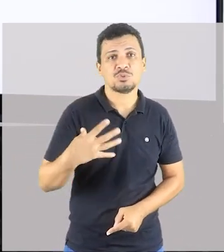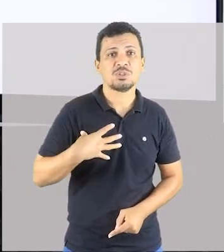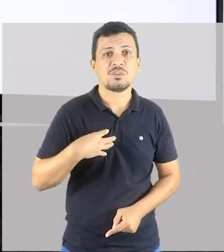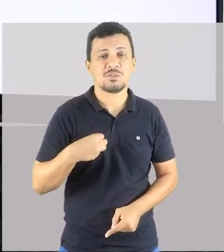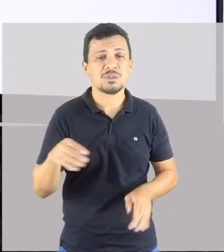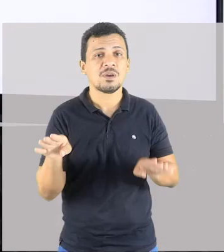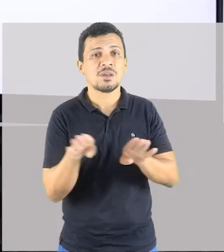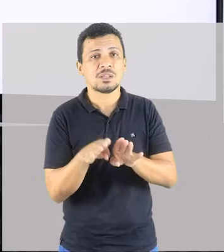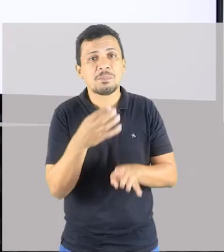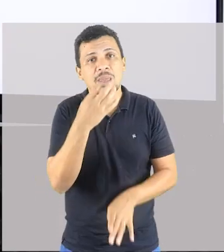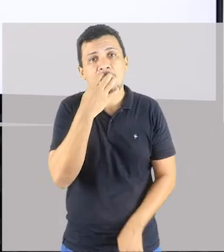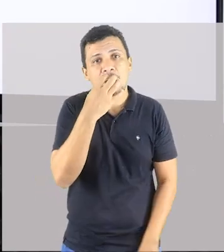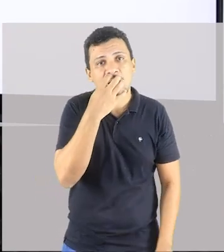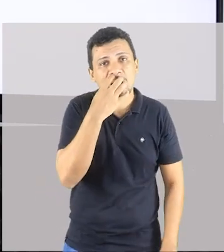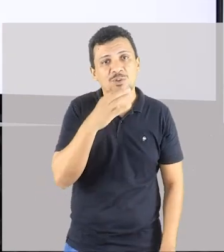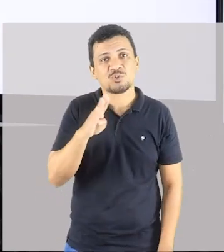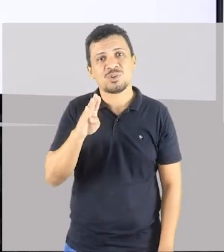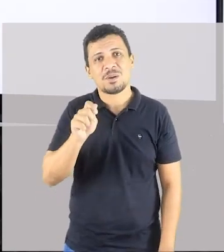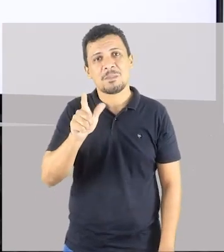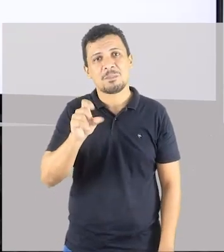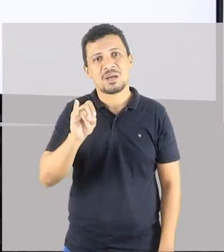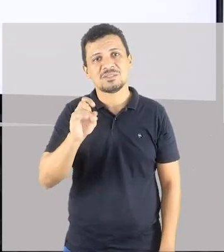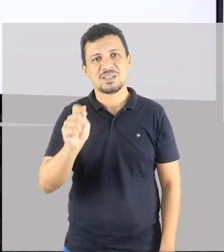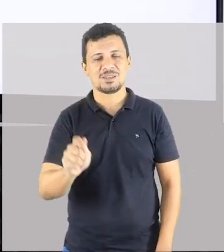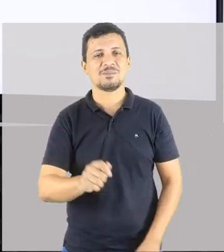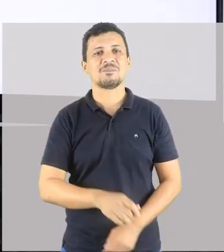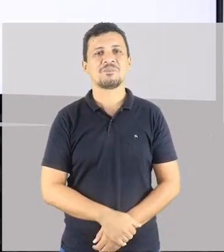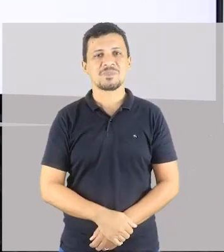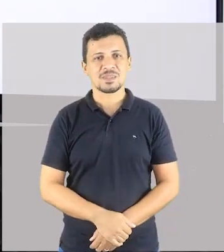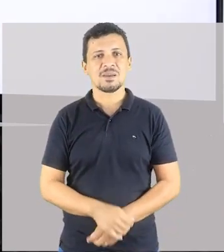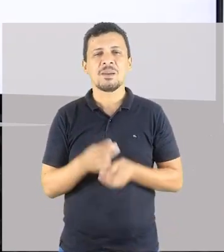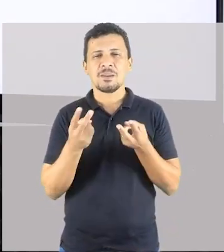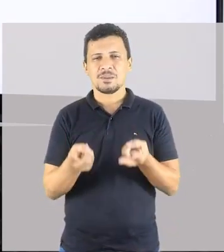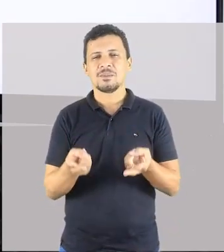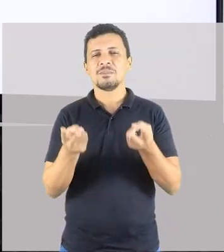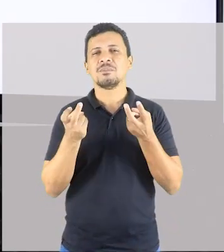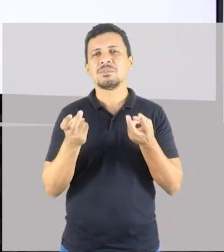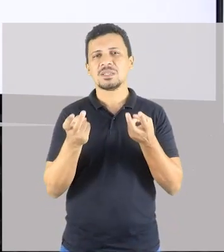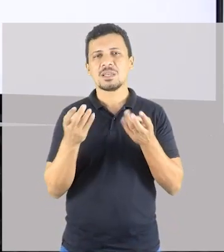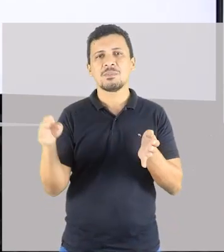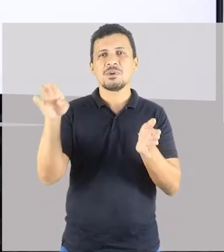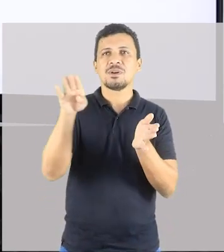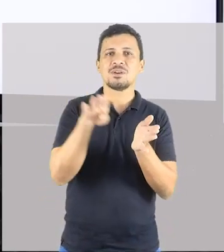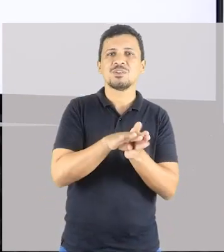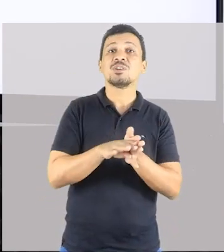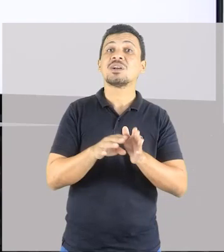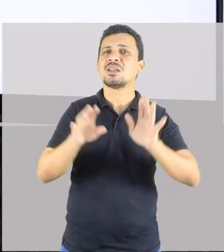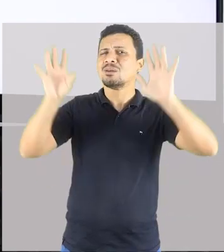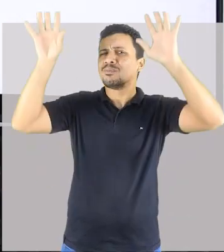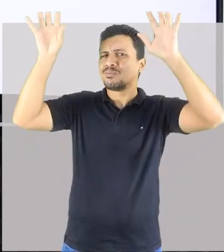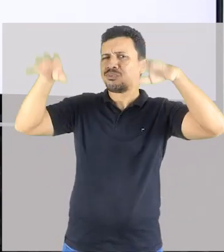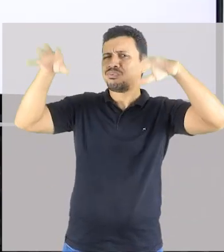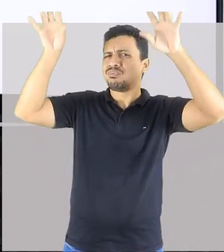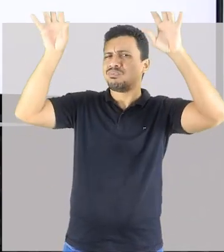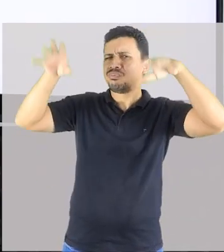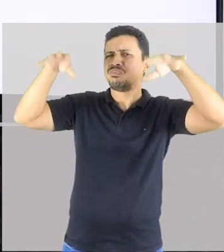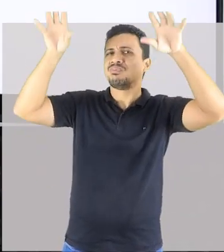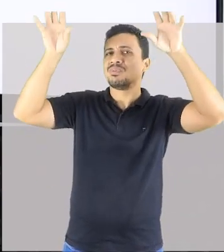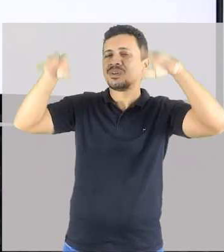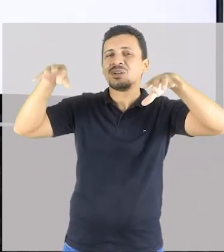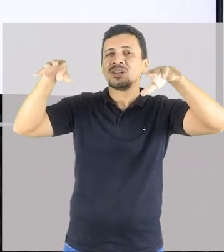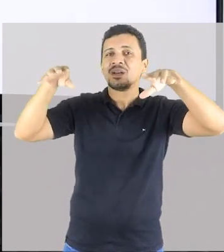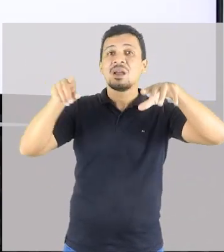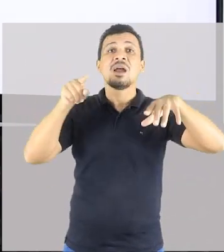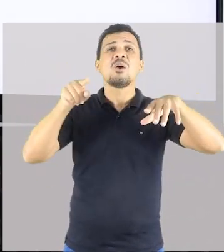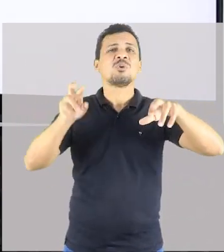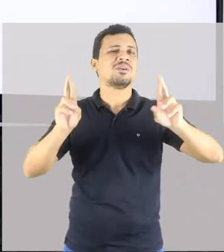a cachorra-baleia. Vejam como ele percebe a chegada da chuva. E vejam como isso dá para ele